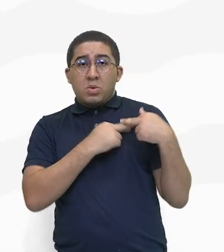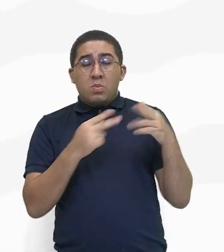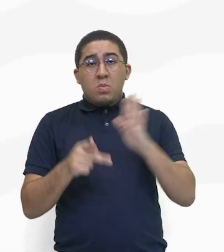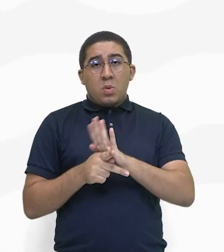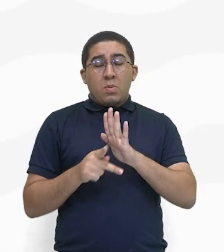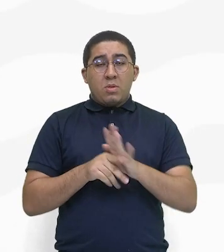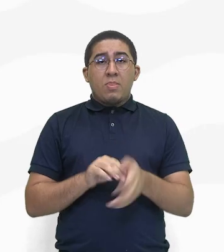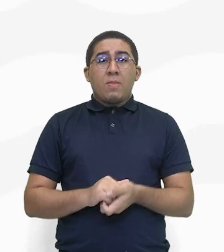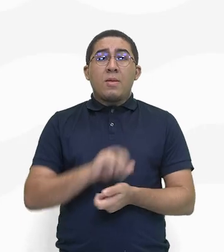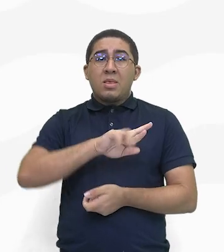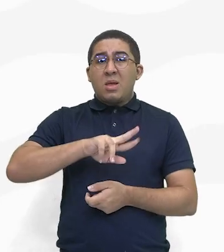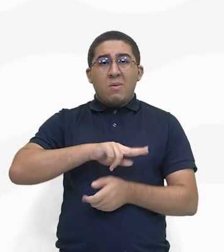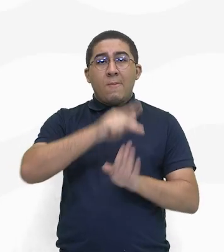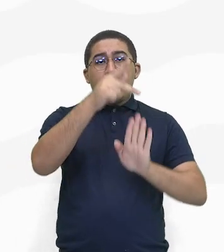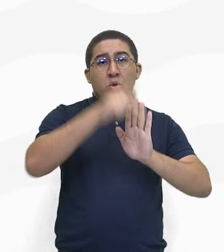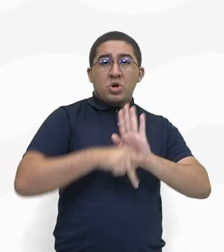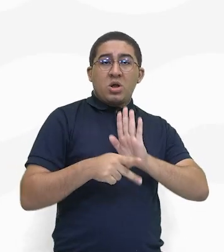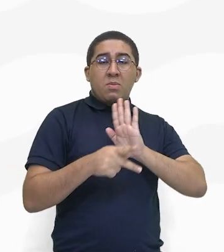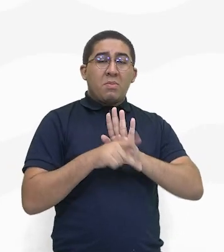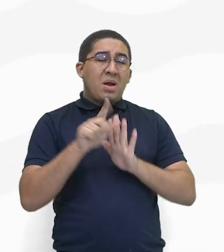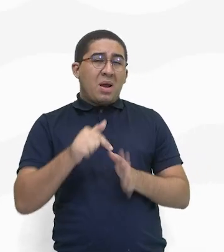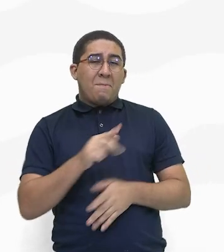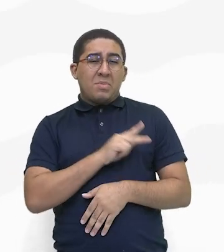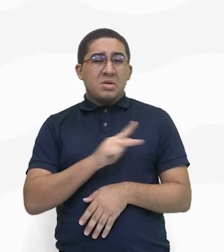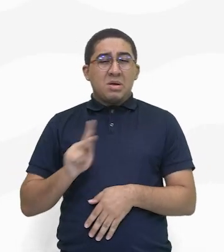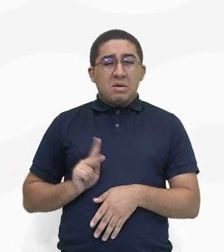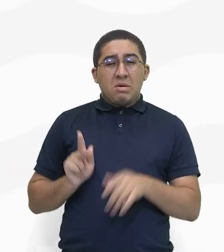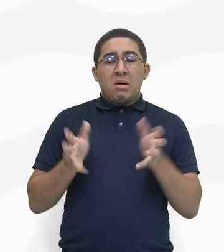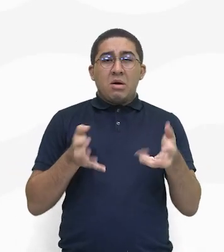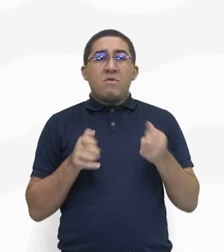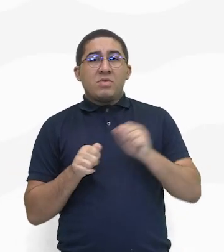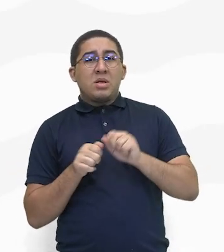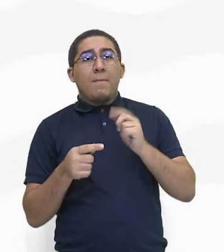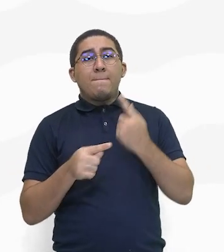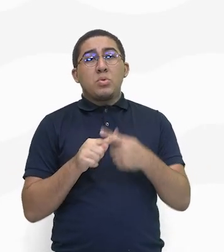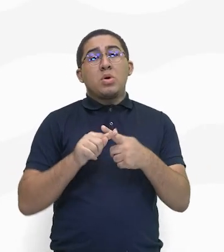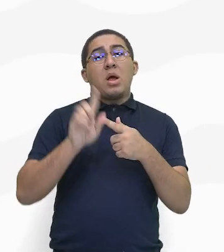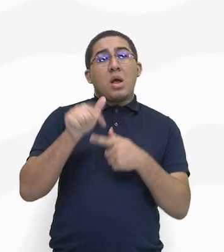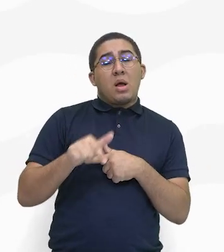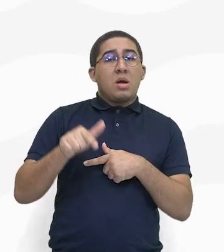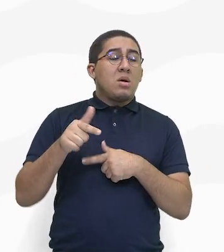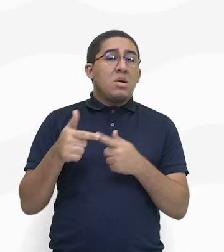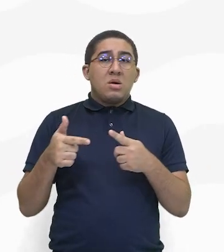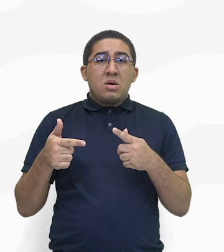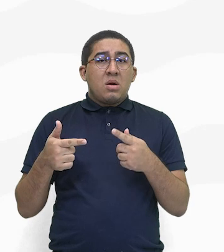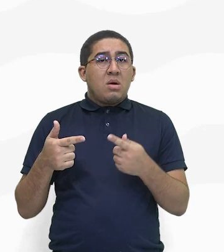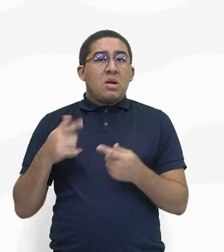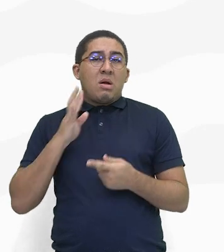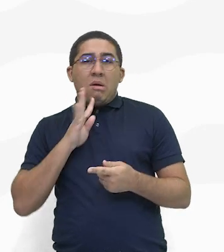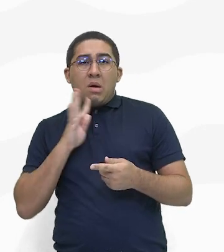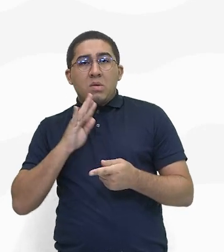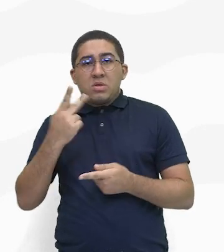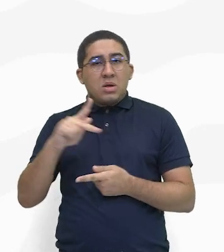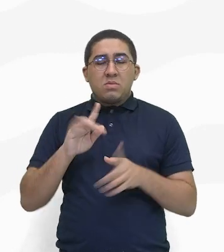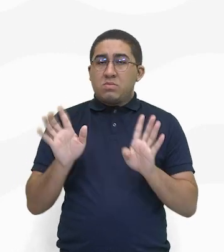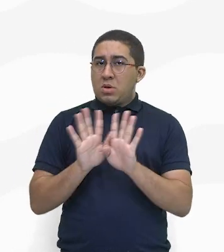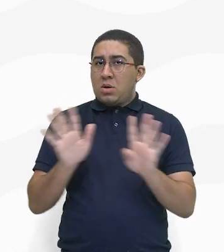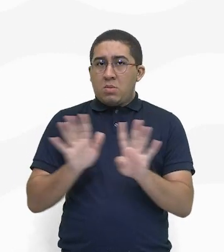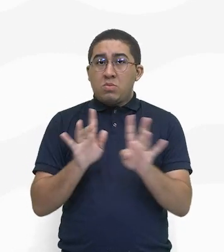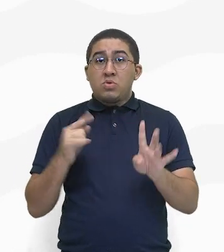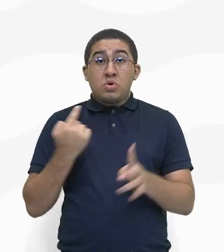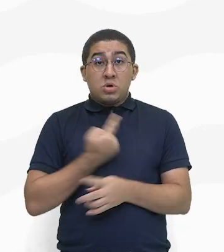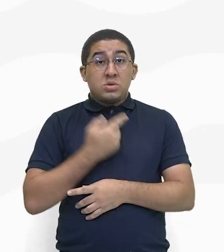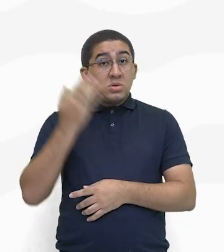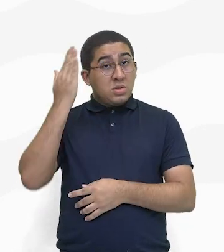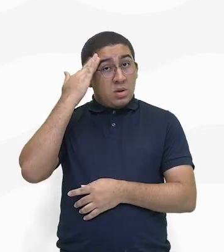programa do governo, do presidente, o presidente quer fazer isso porque ele é legal. Não. É porque nós vimos o texto agora há pouco da Constituição, que